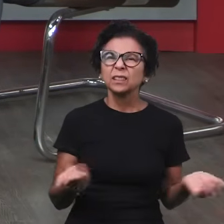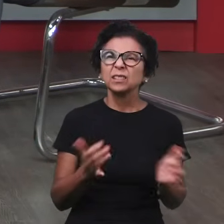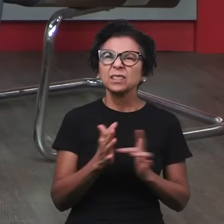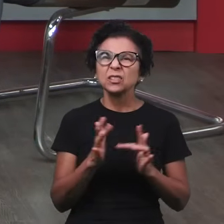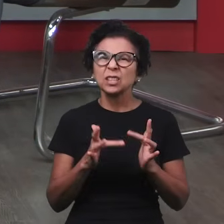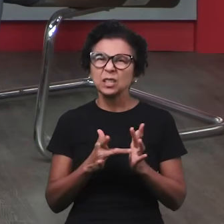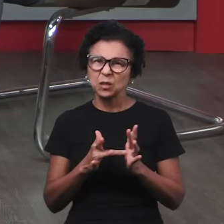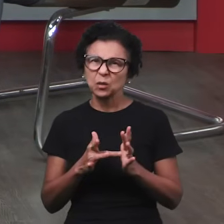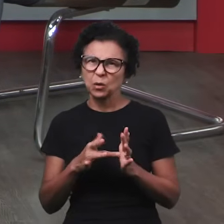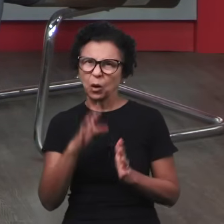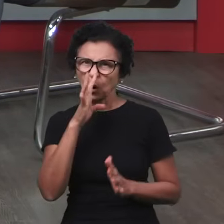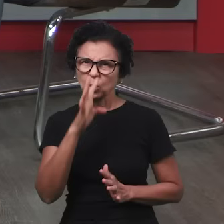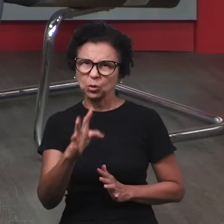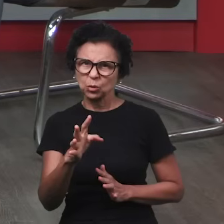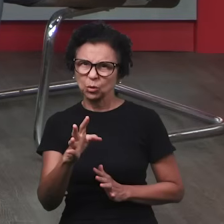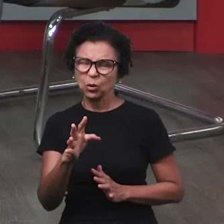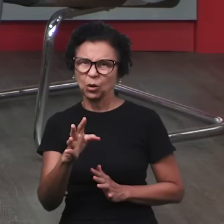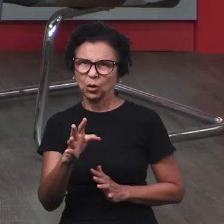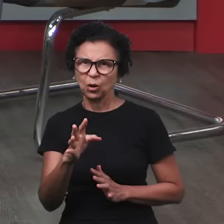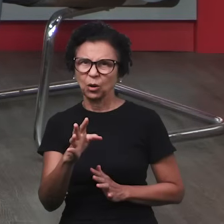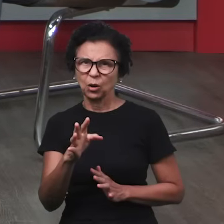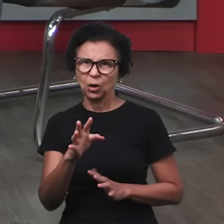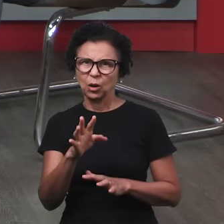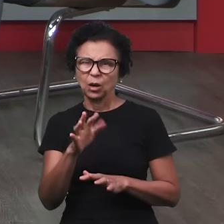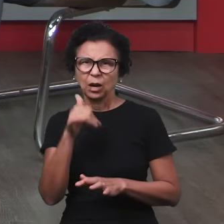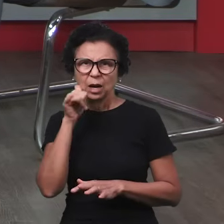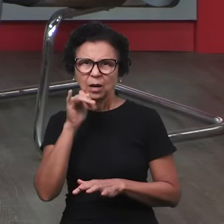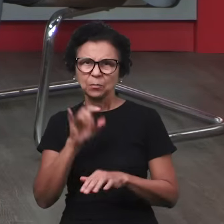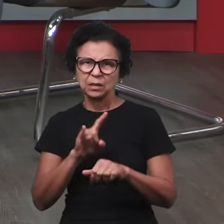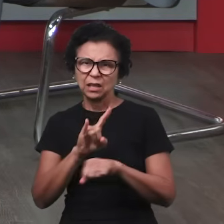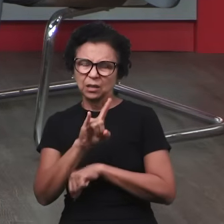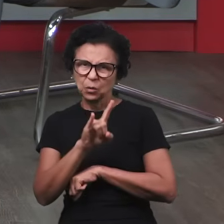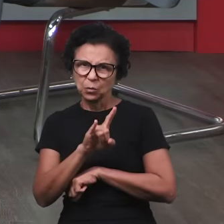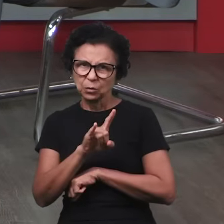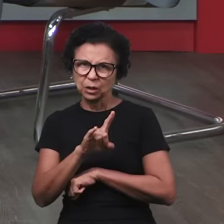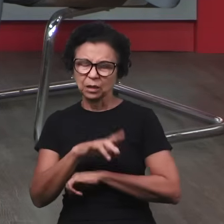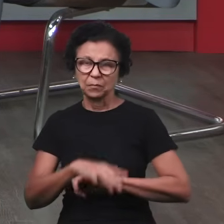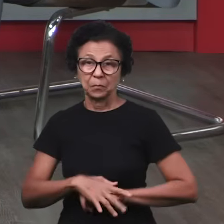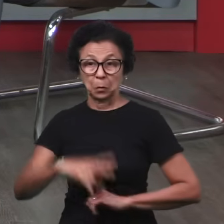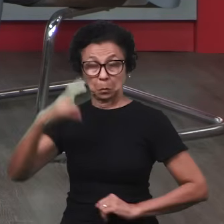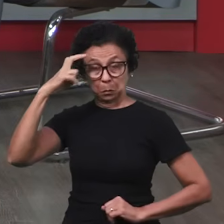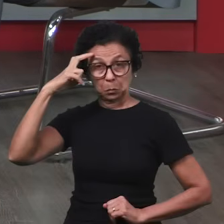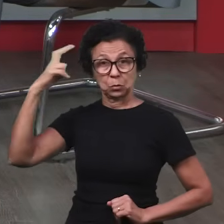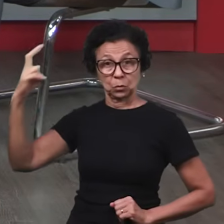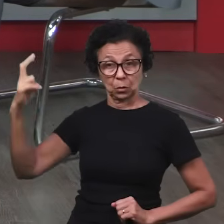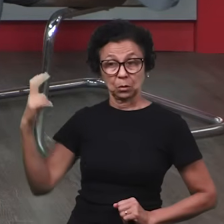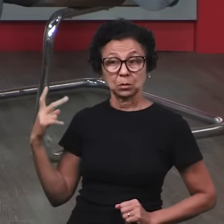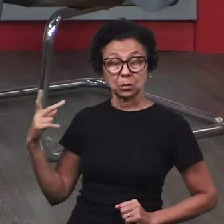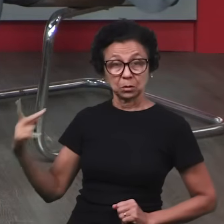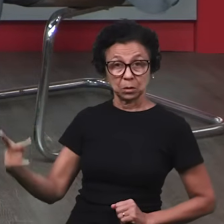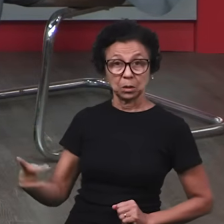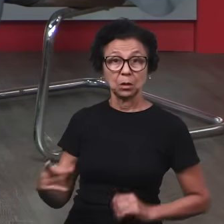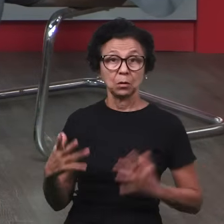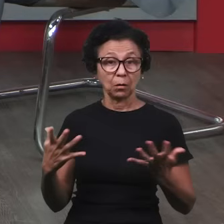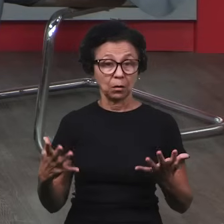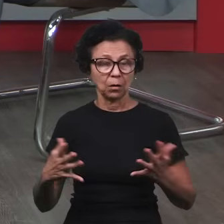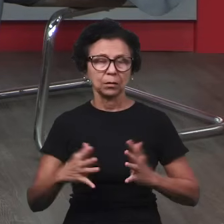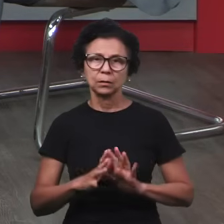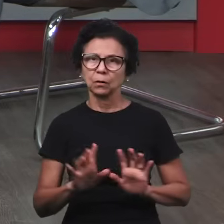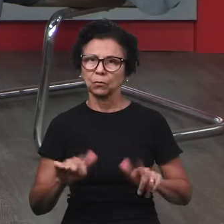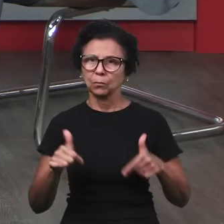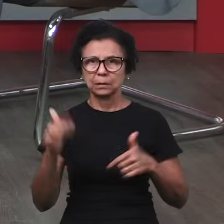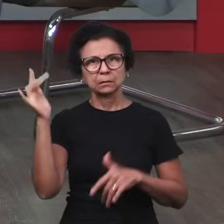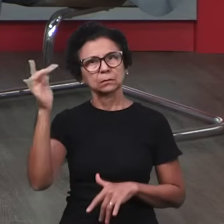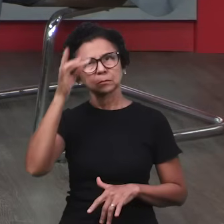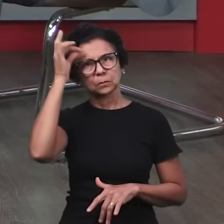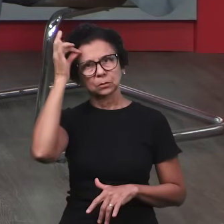inteligente, rapaz, que saída ele teve, hein? Rapaz, ele teve uma saída notável. Então, aquilo